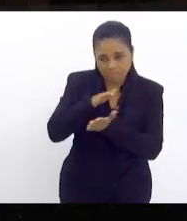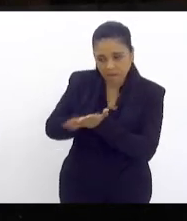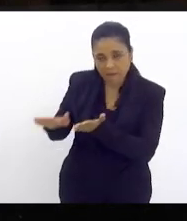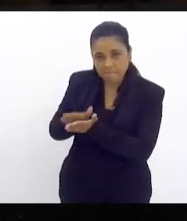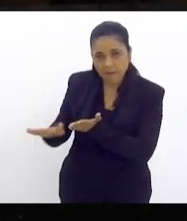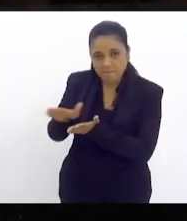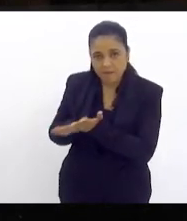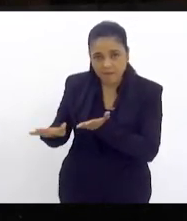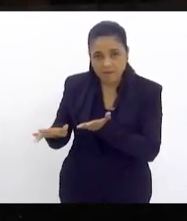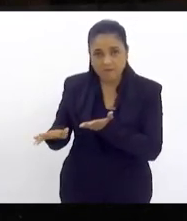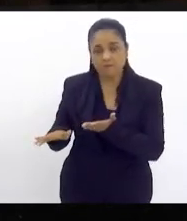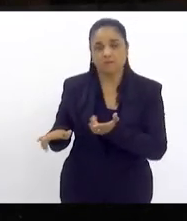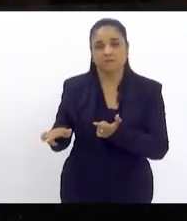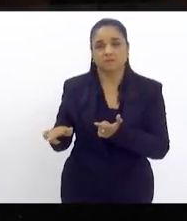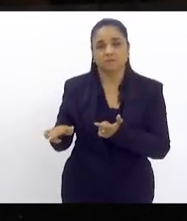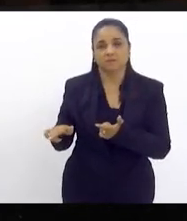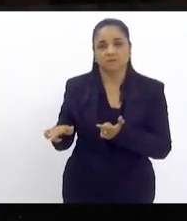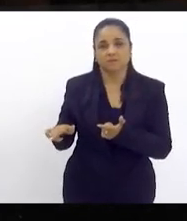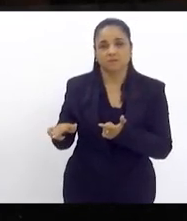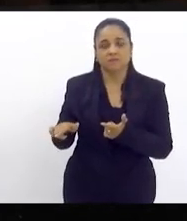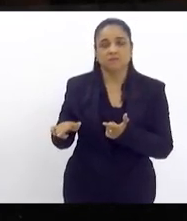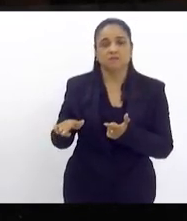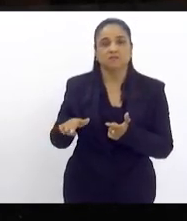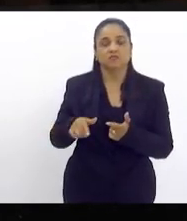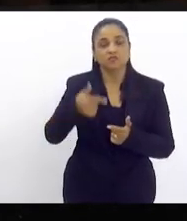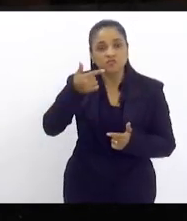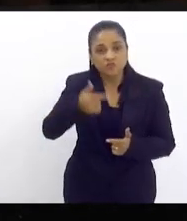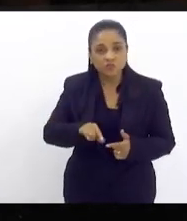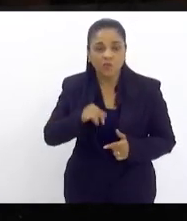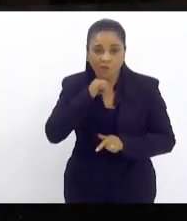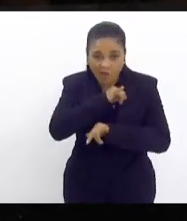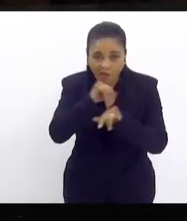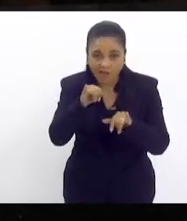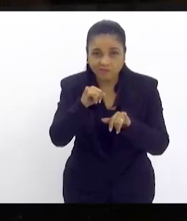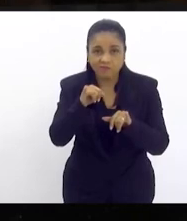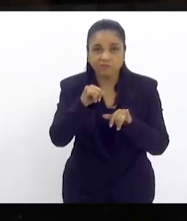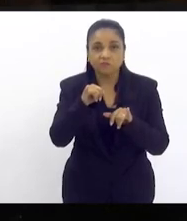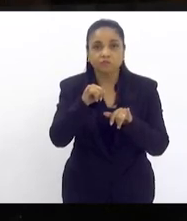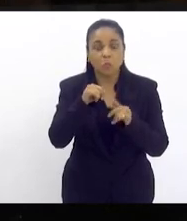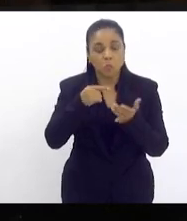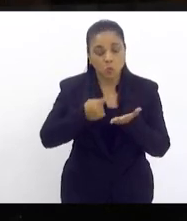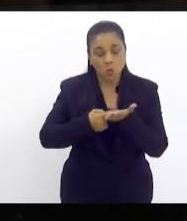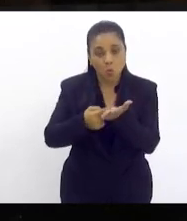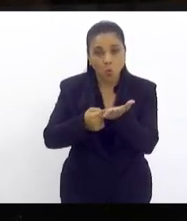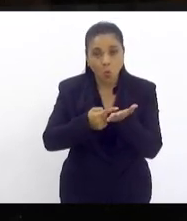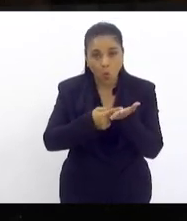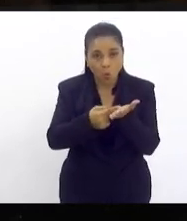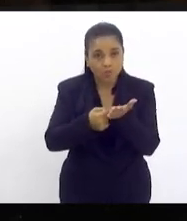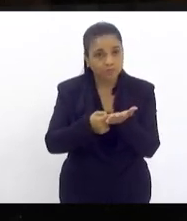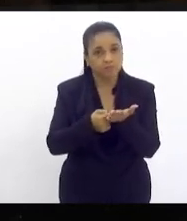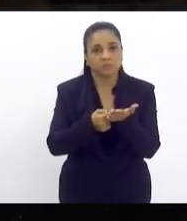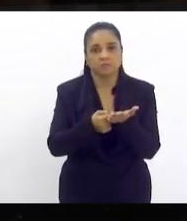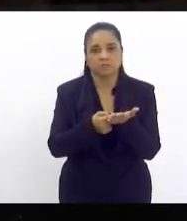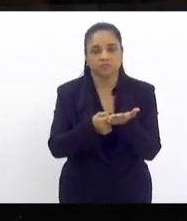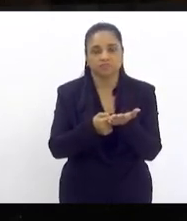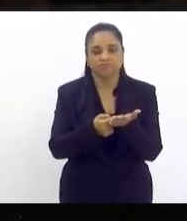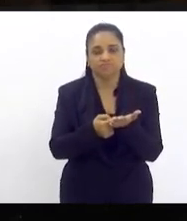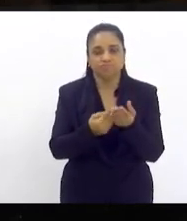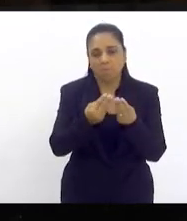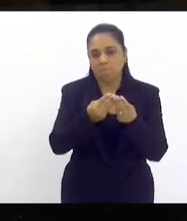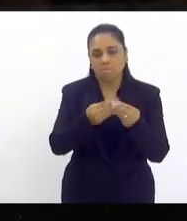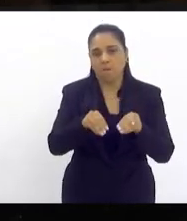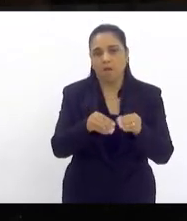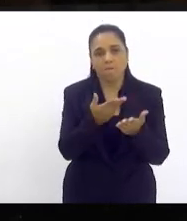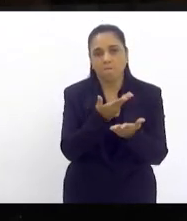Obviamente, que volto a dizer, sem perder o compromisso existente com a continuidade de políticas